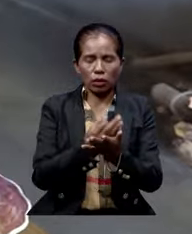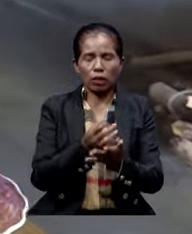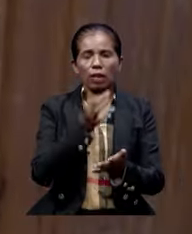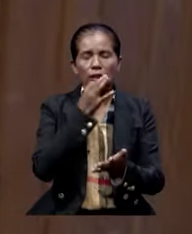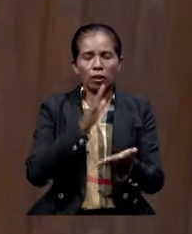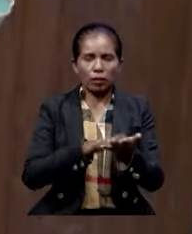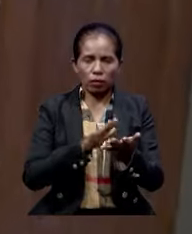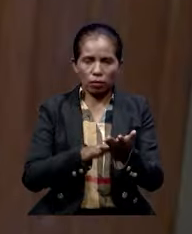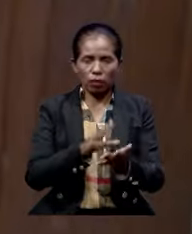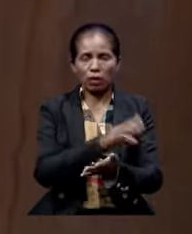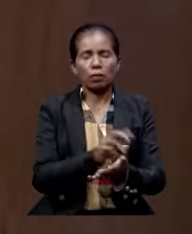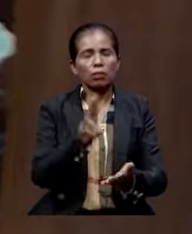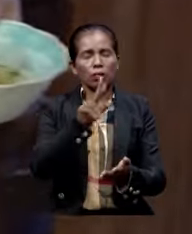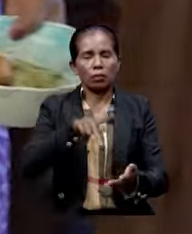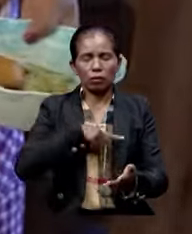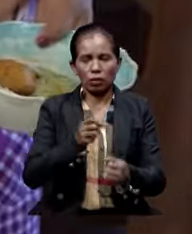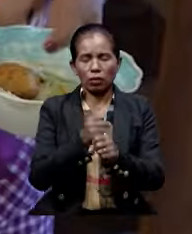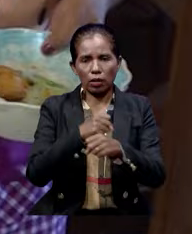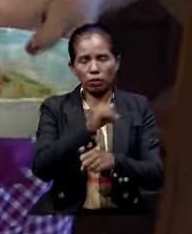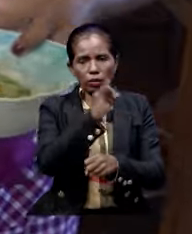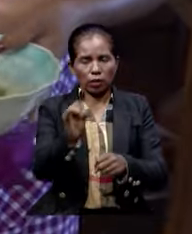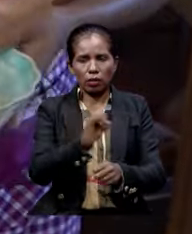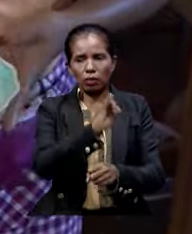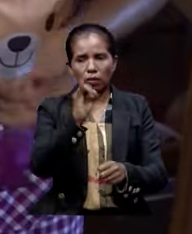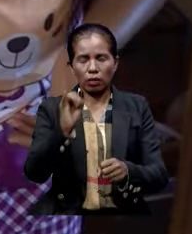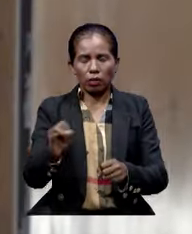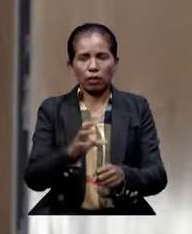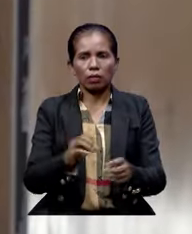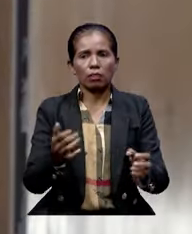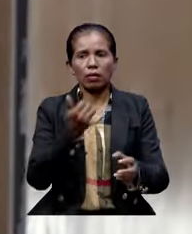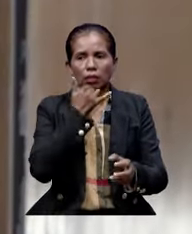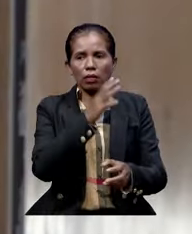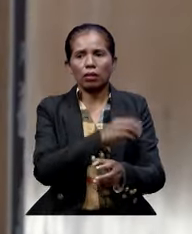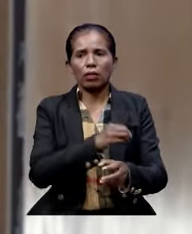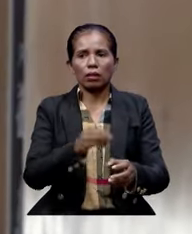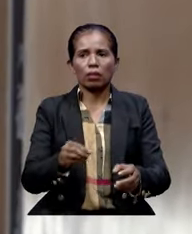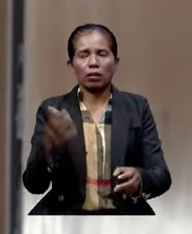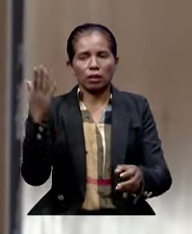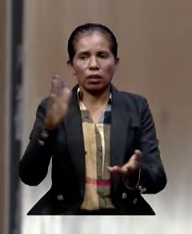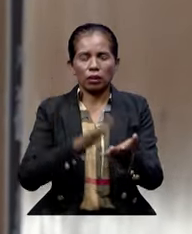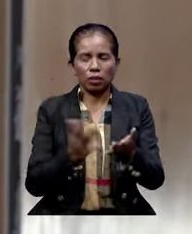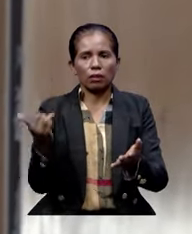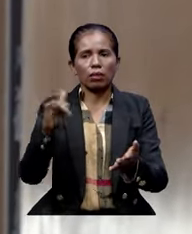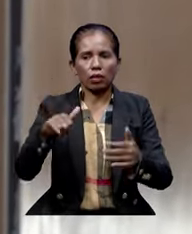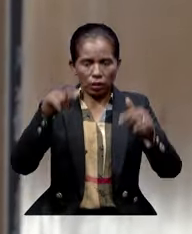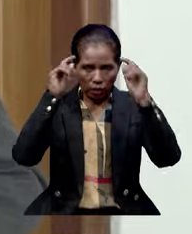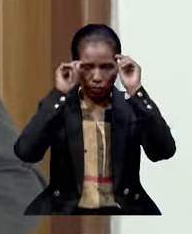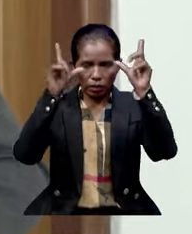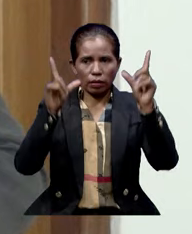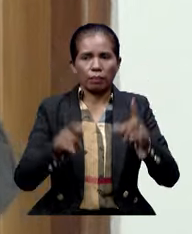privado. No linha parte se rala inspeção, onde identifica irregularidade na BMA que acontece em Escola Cira e a Território